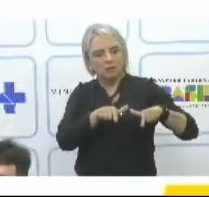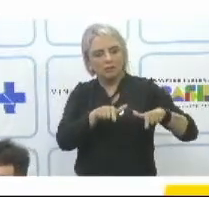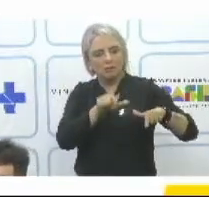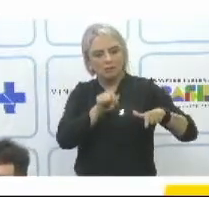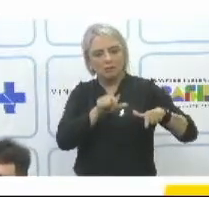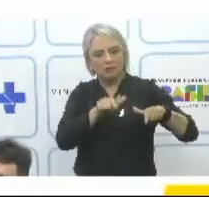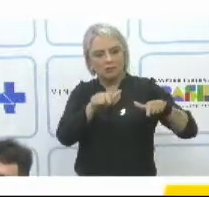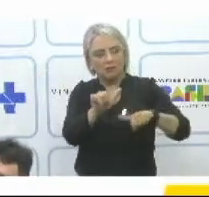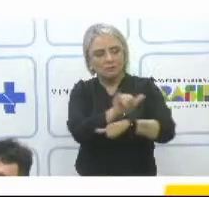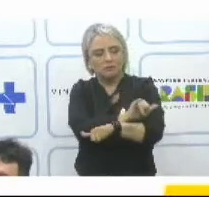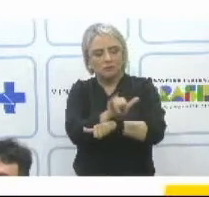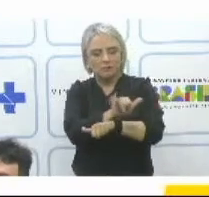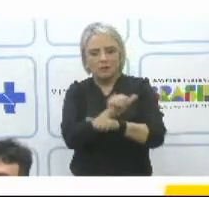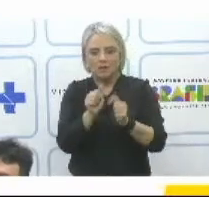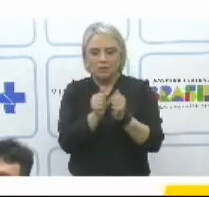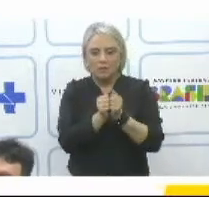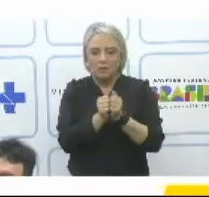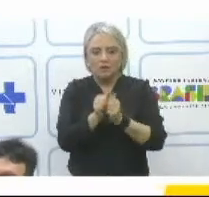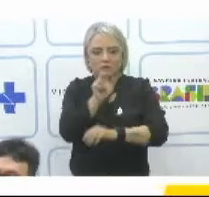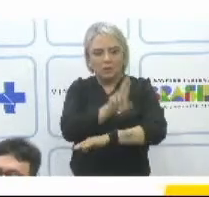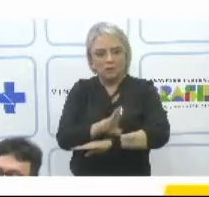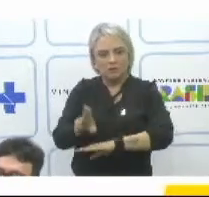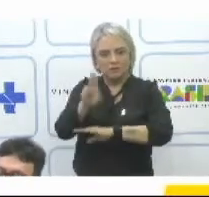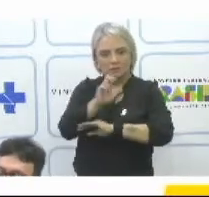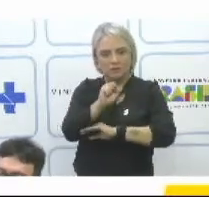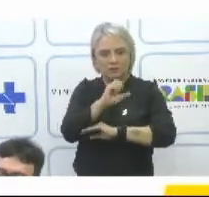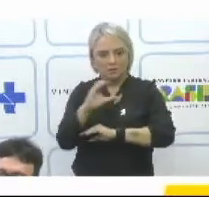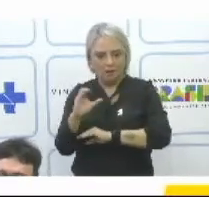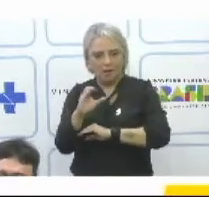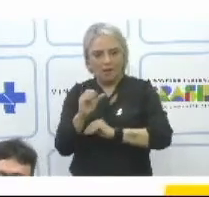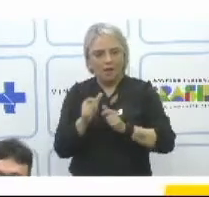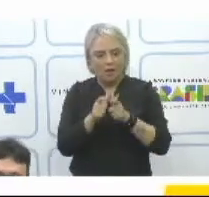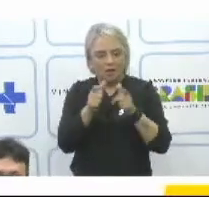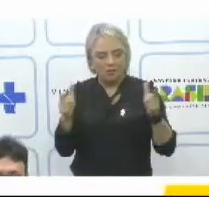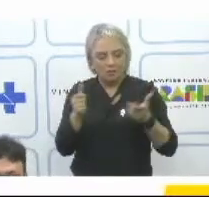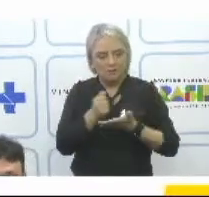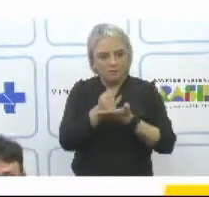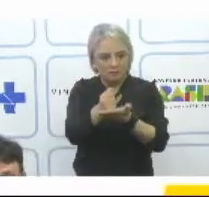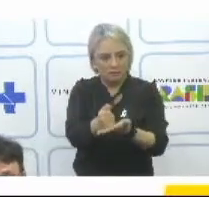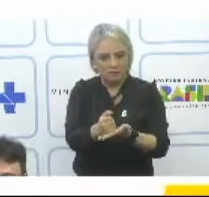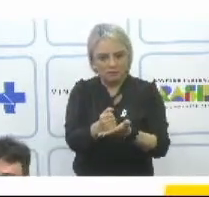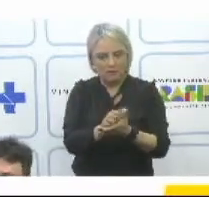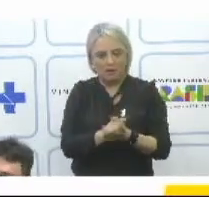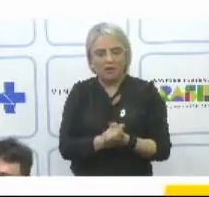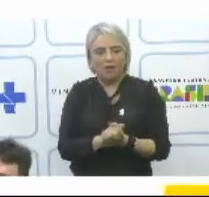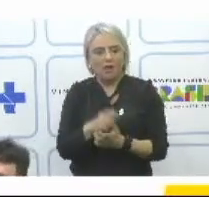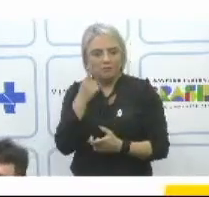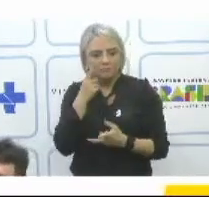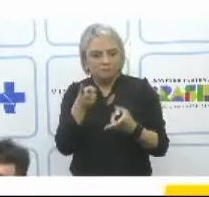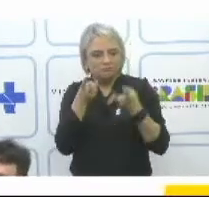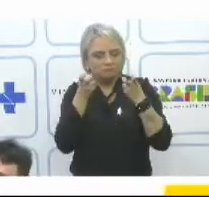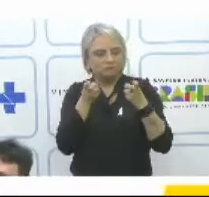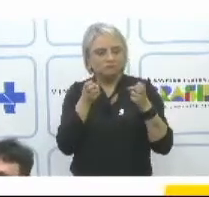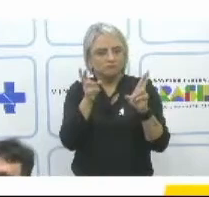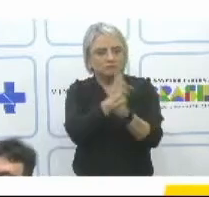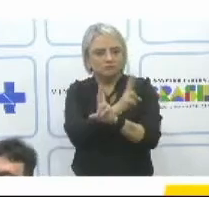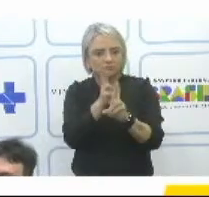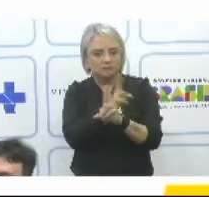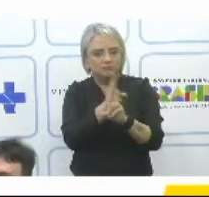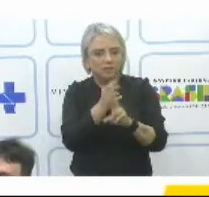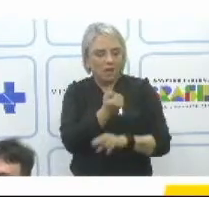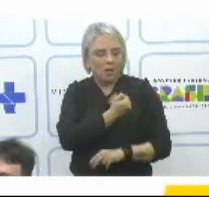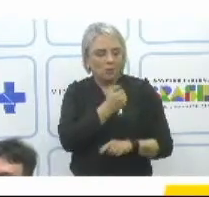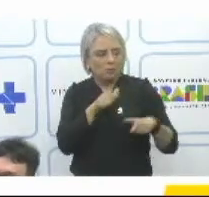nessa estratégia junto à UFSC, né, com a ampliação da oferta. Então, a gente vê como está diretamente relacionado, né, o